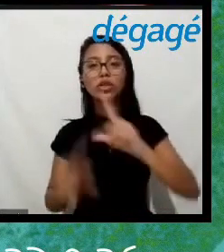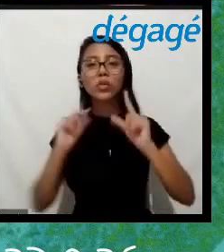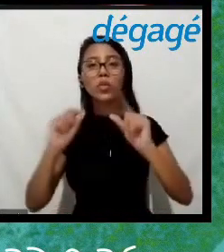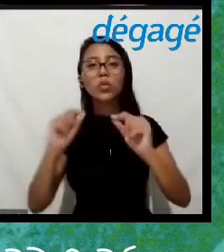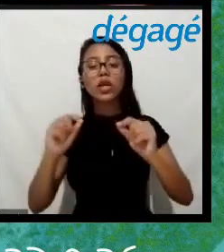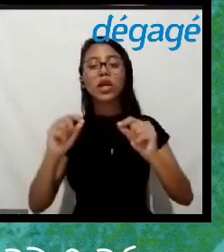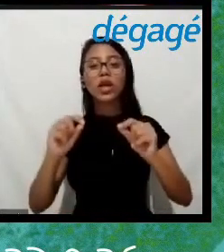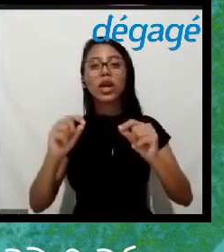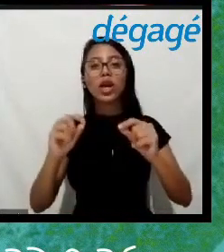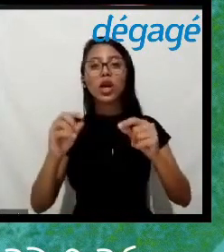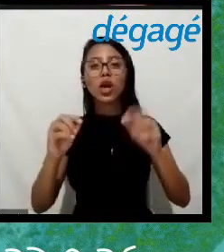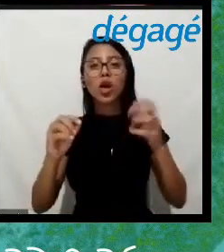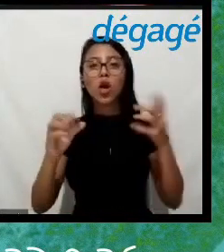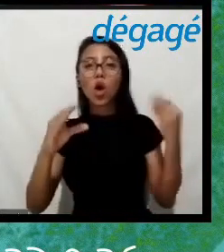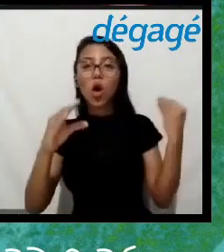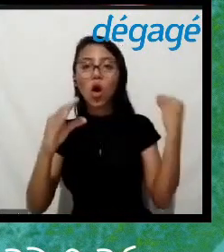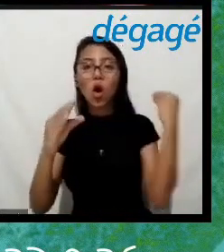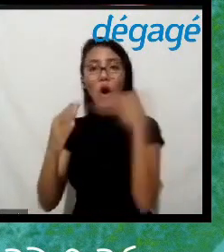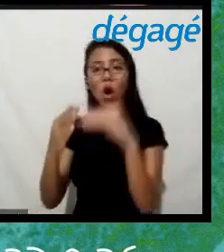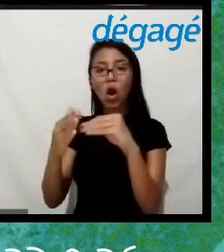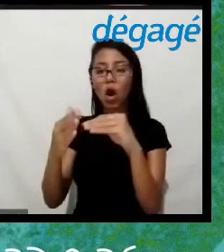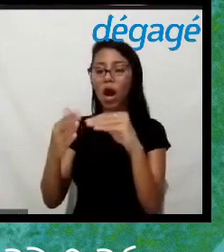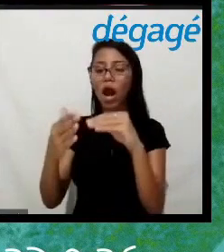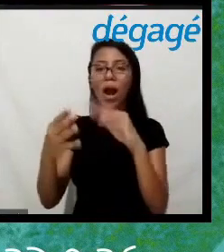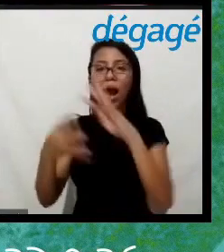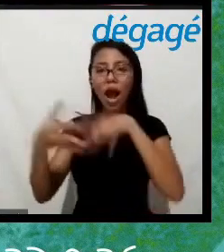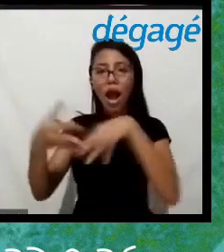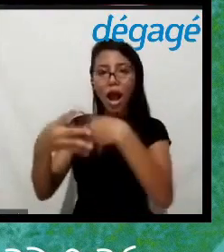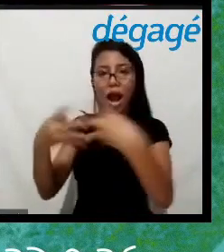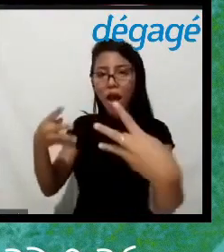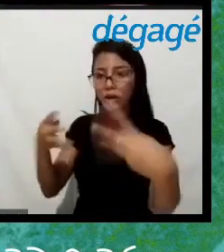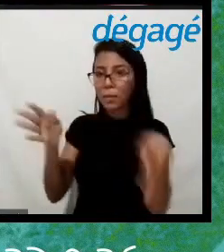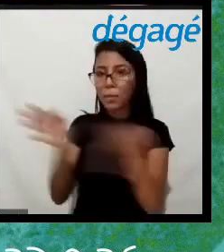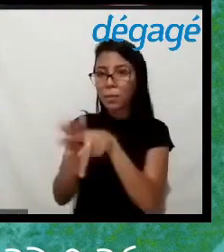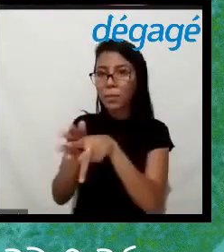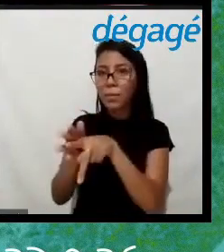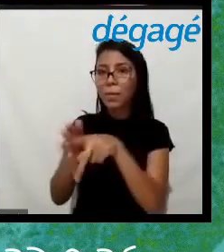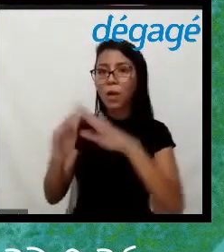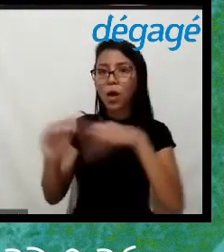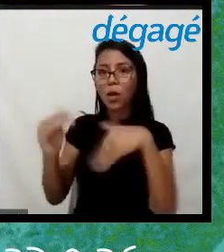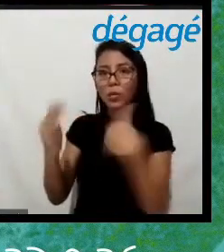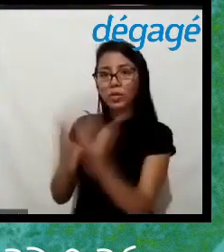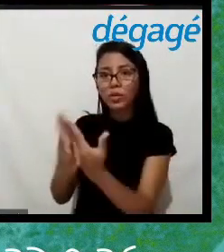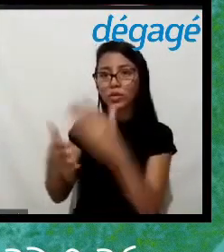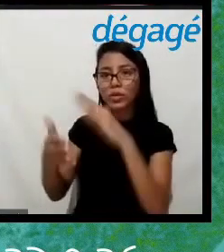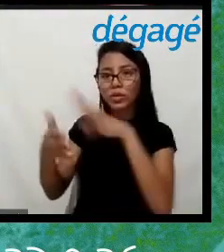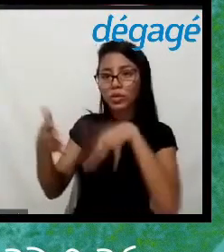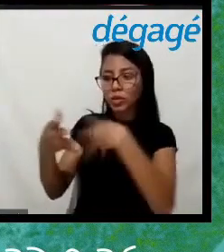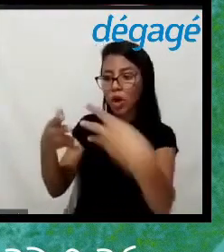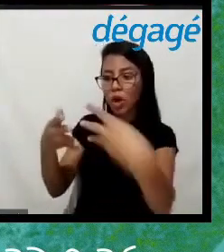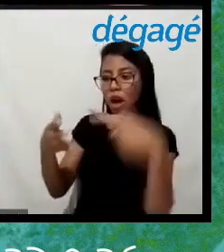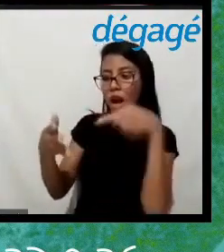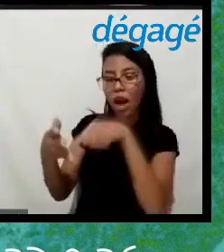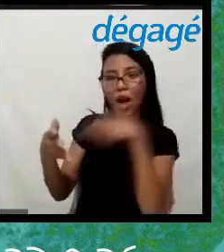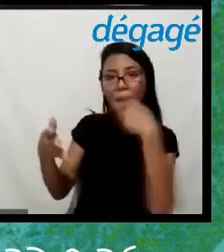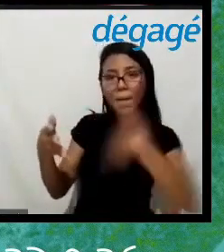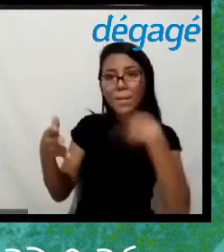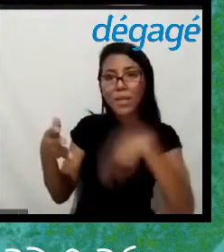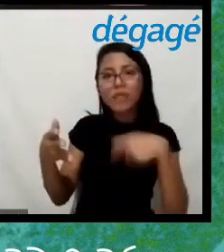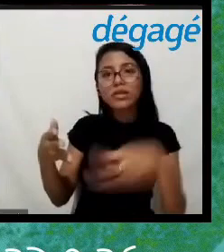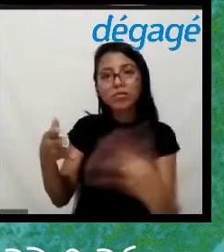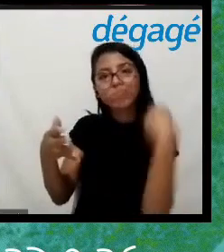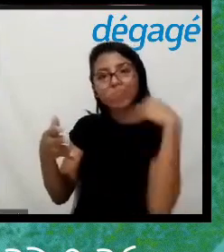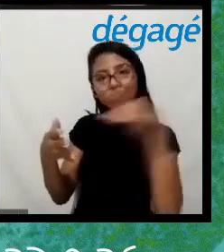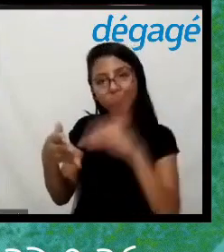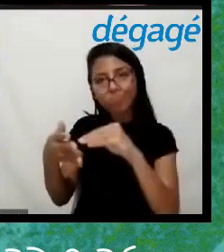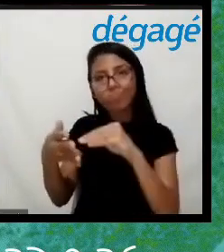grades das licenciaturas, para além da Libras, que a gente tenha projetos de extensão como Circulando, como o Arte e Diferença da Ana